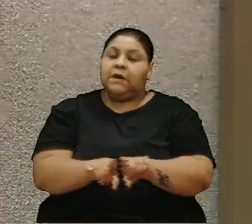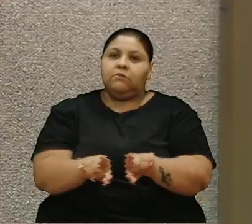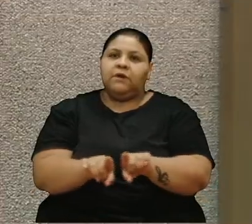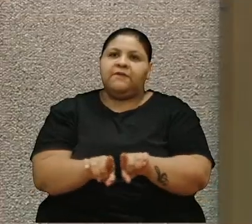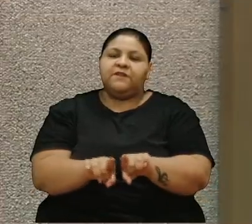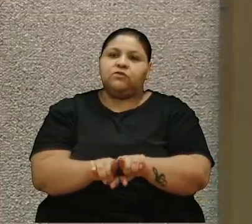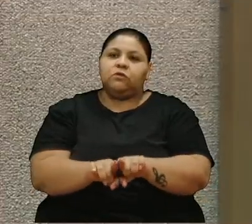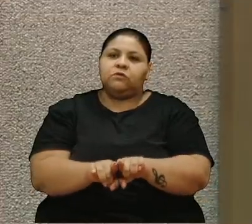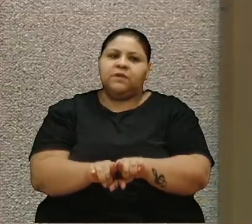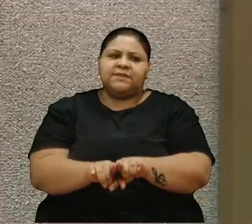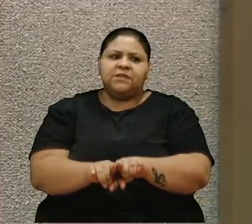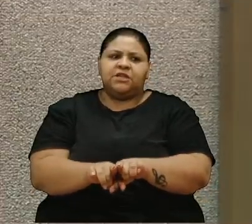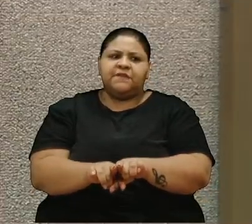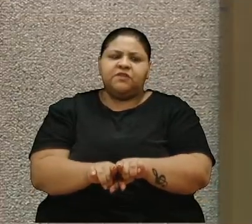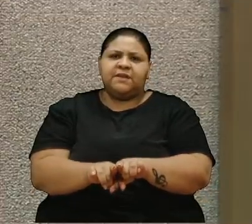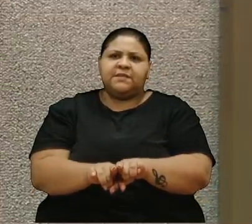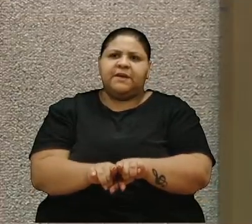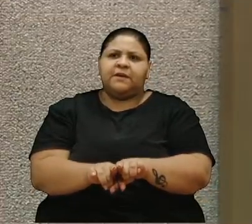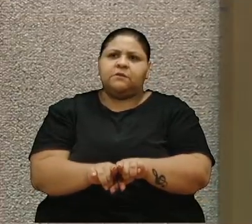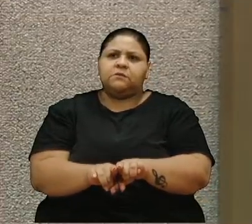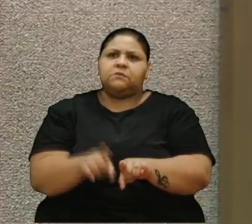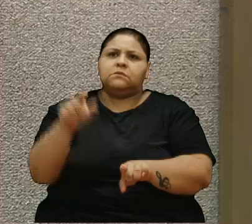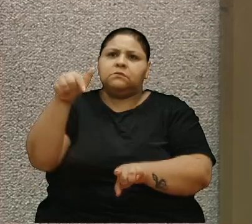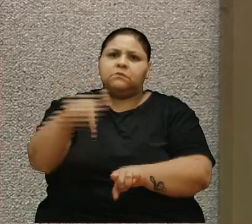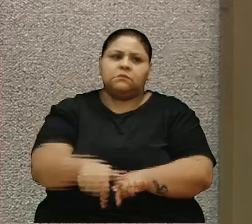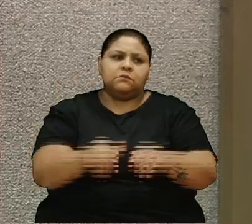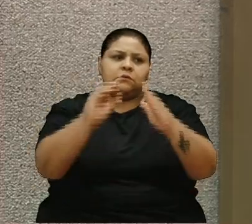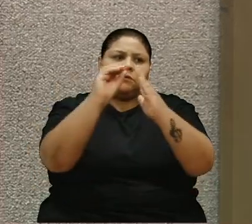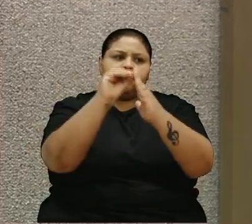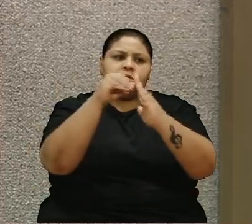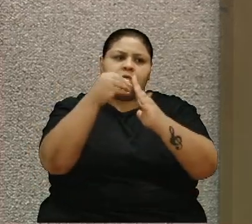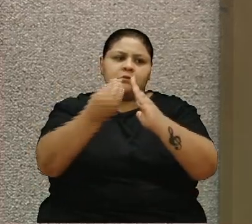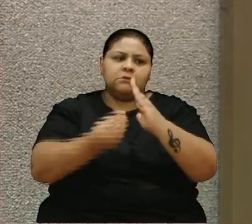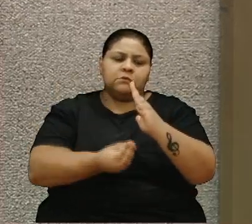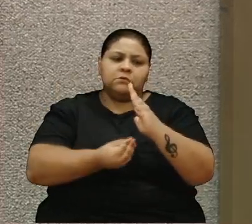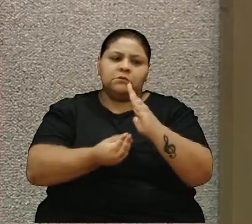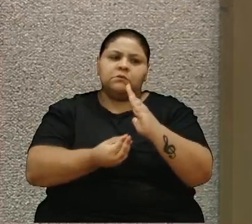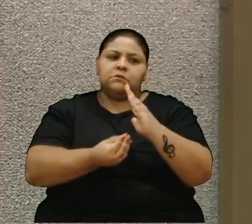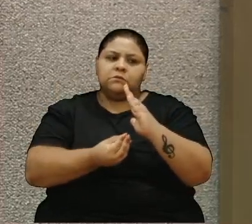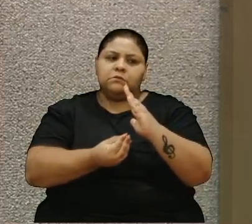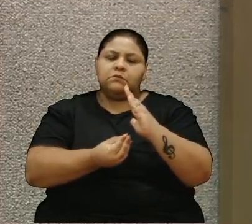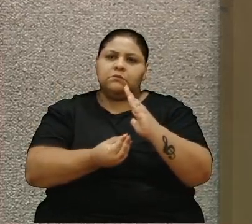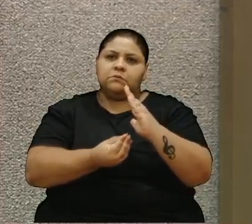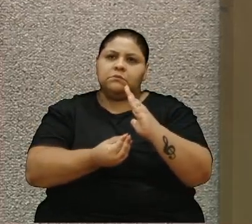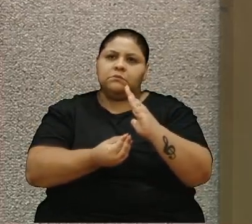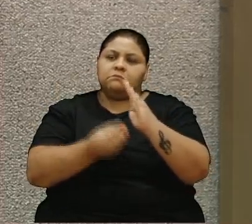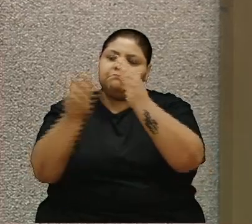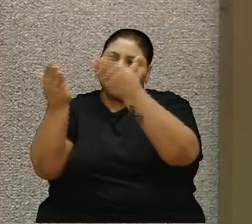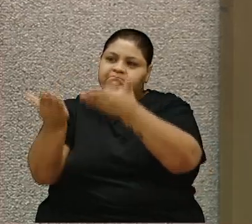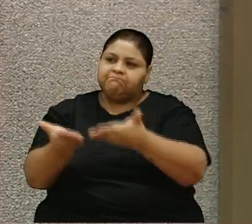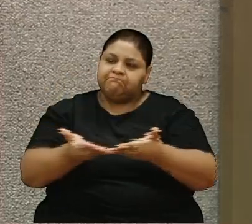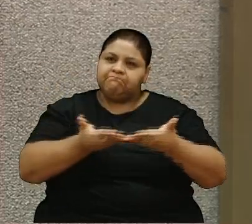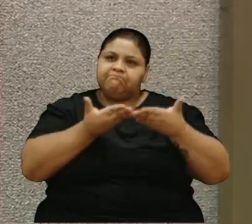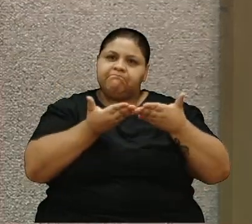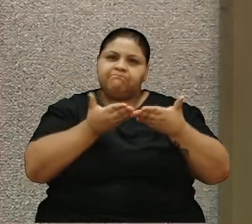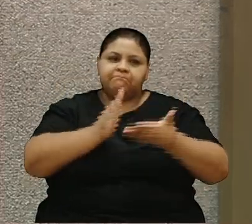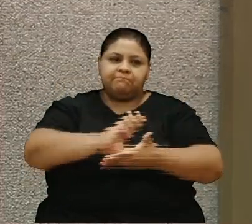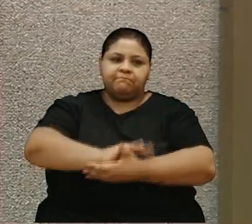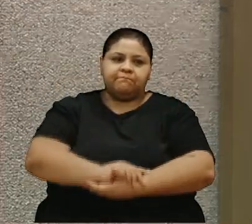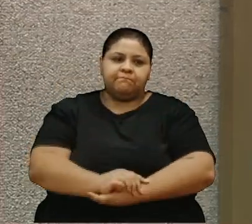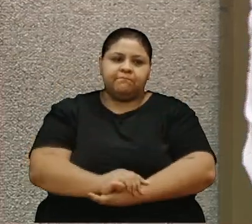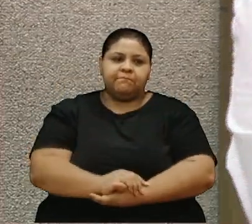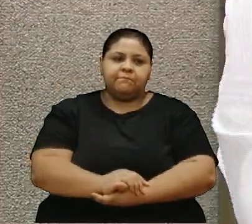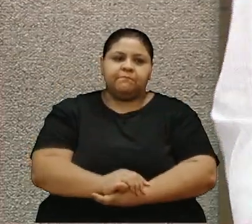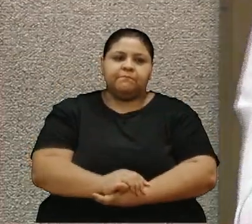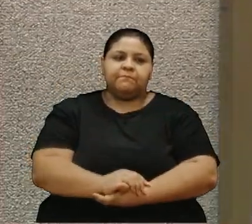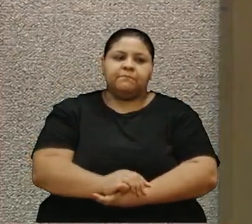para vermos o nosso querido diretor do SAMAI cantando a música do Divino. Seja bem-vindo, João. Que legal. Muito